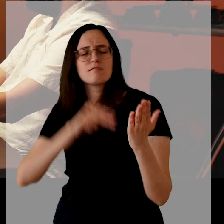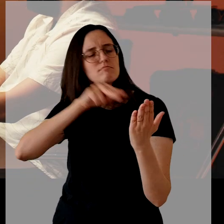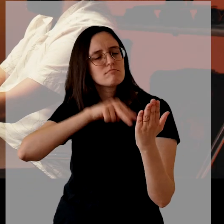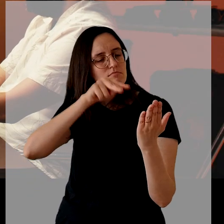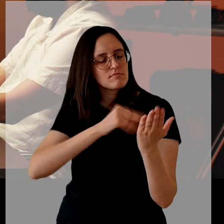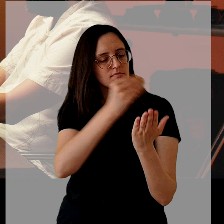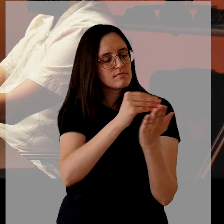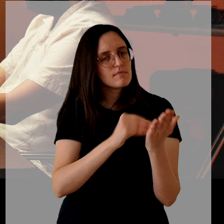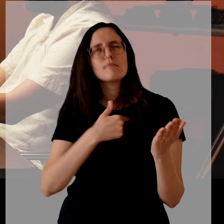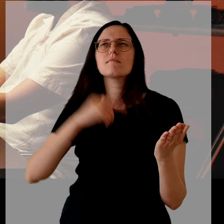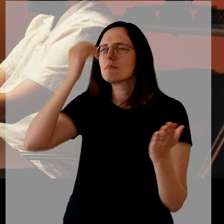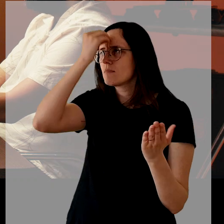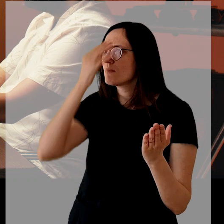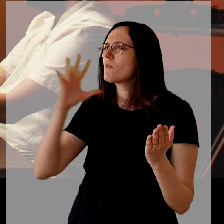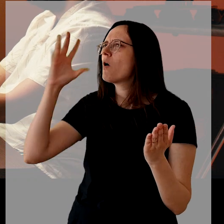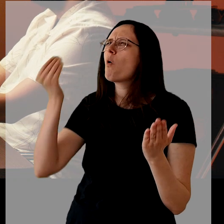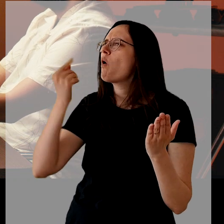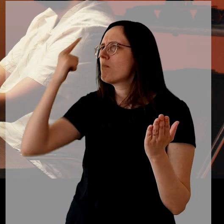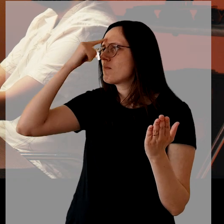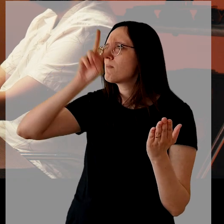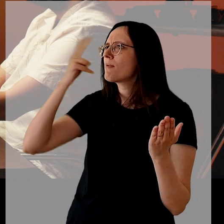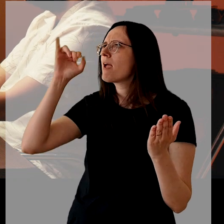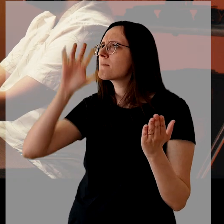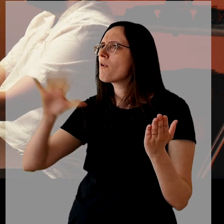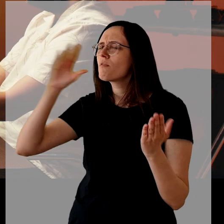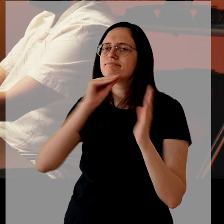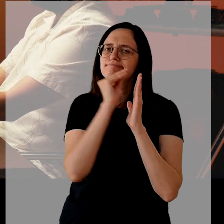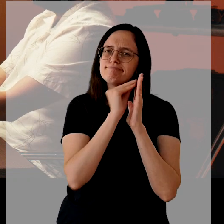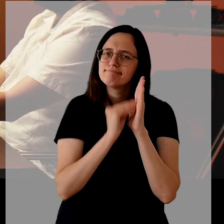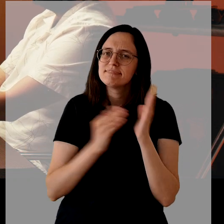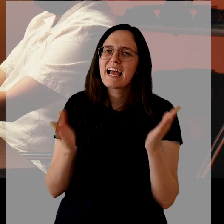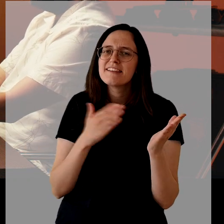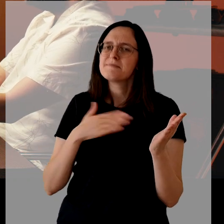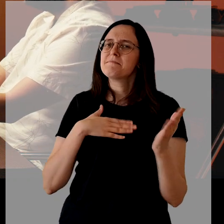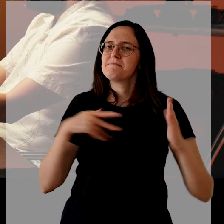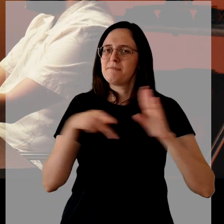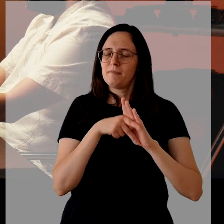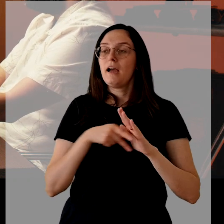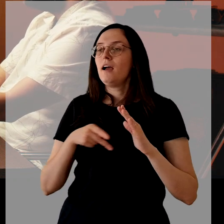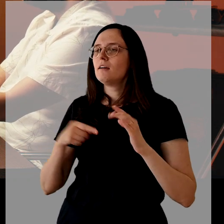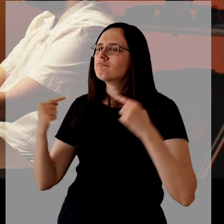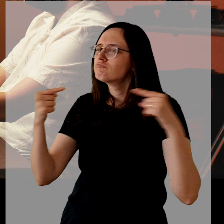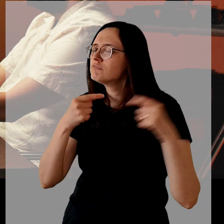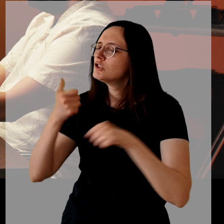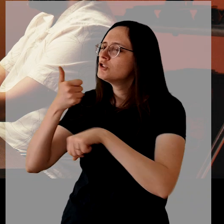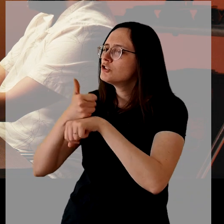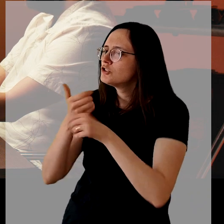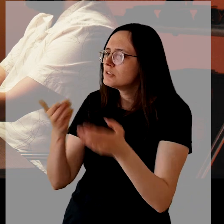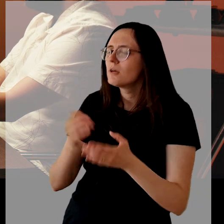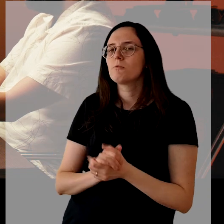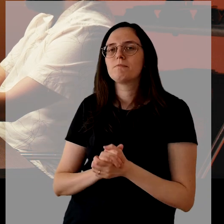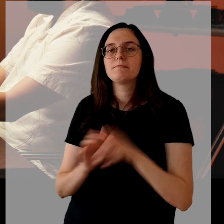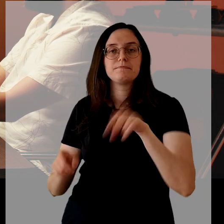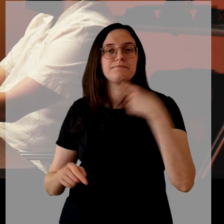que eu começo a imaginar como que aquilo pode virar uma imagem, aí as discussões com a direção,